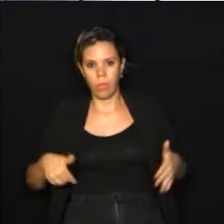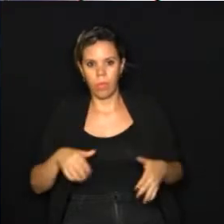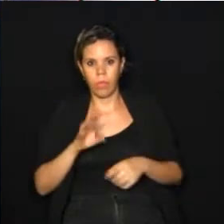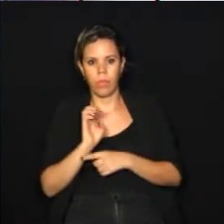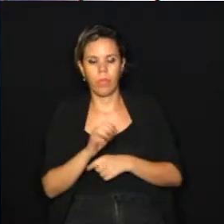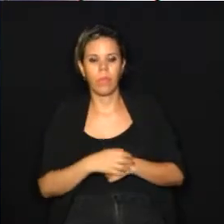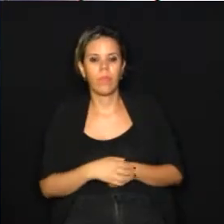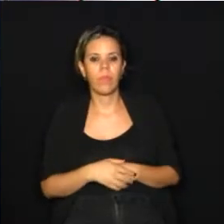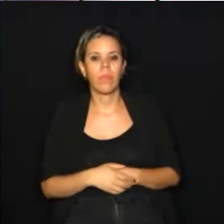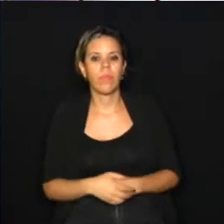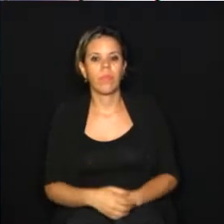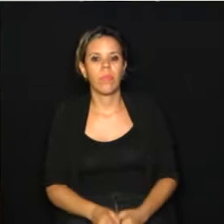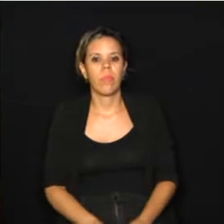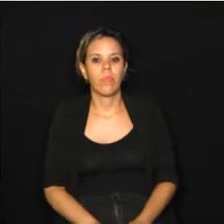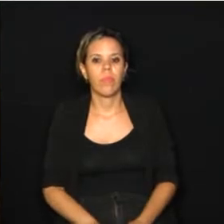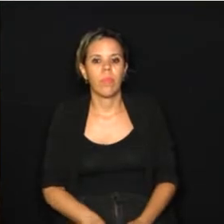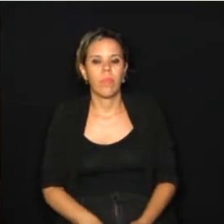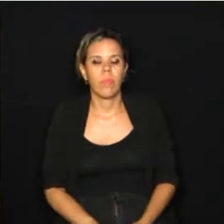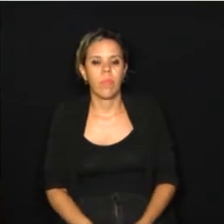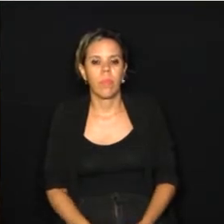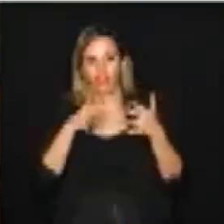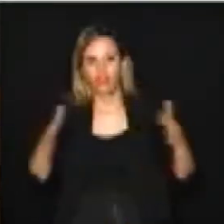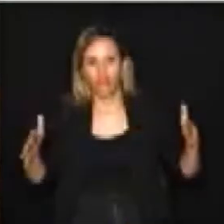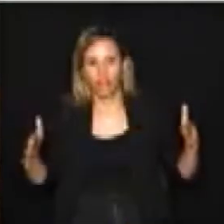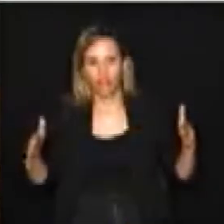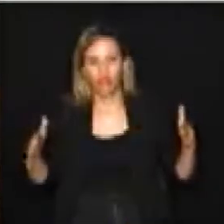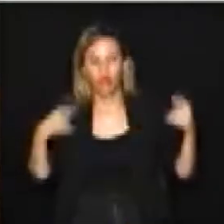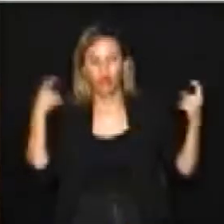estado. Eles estão